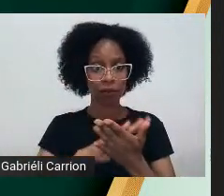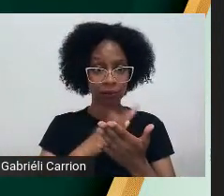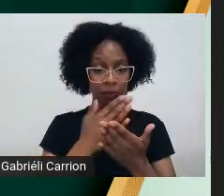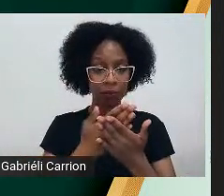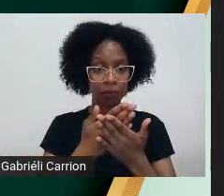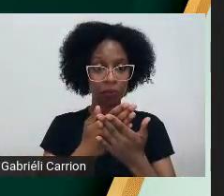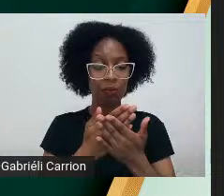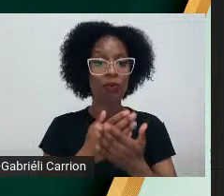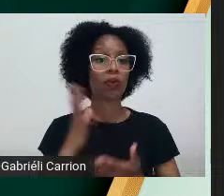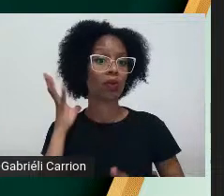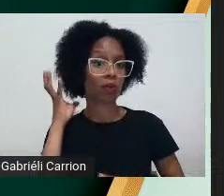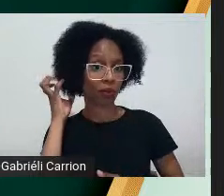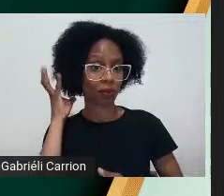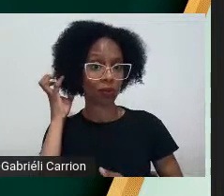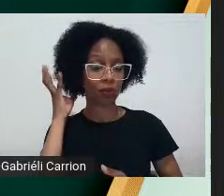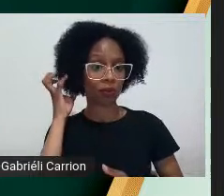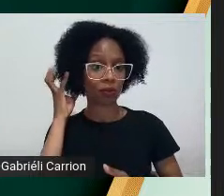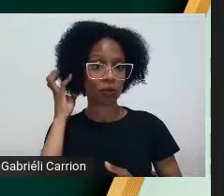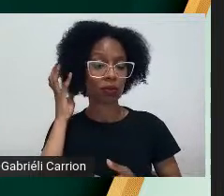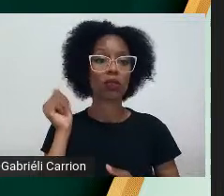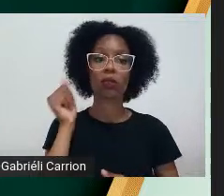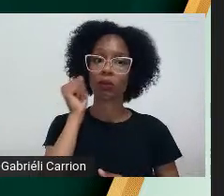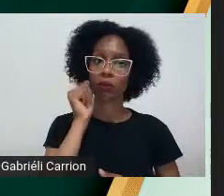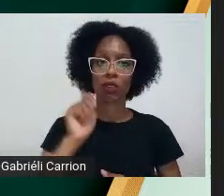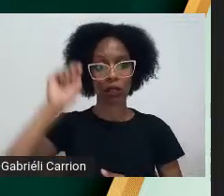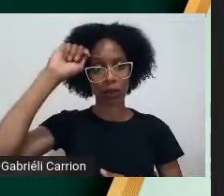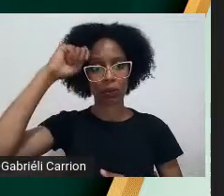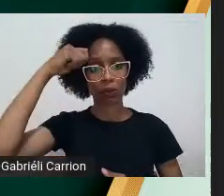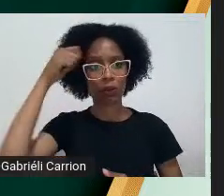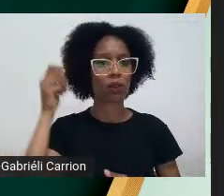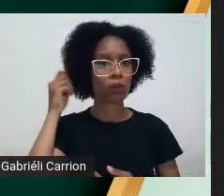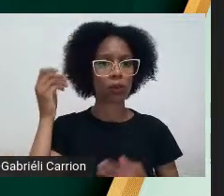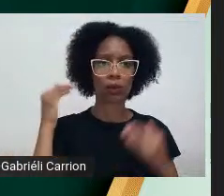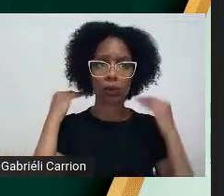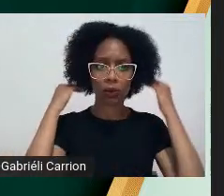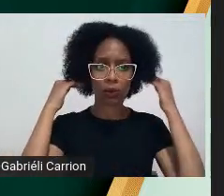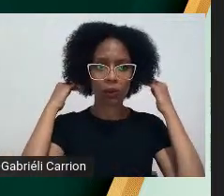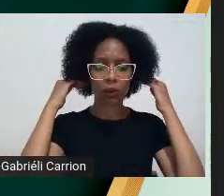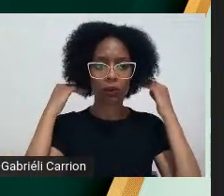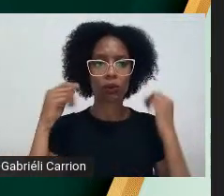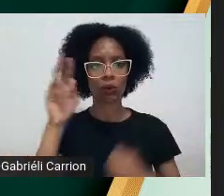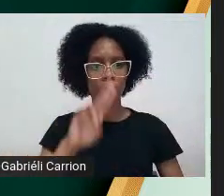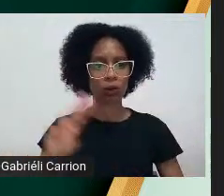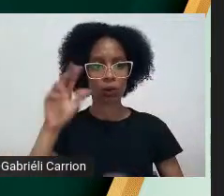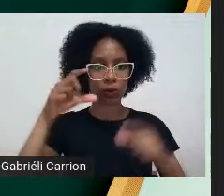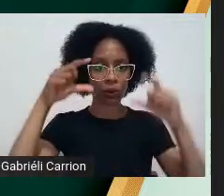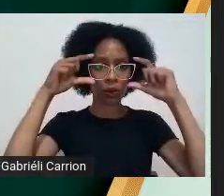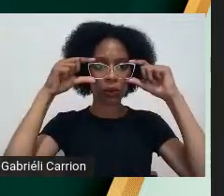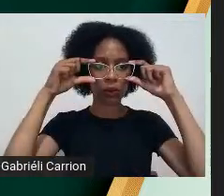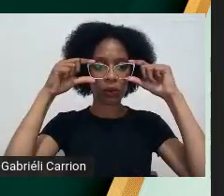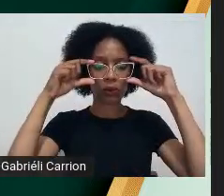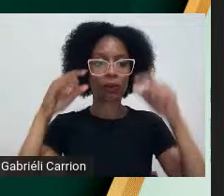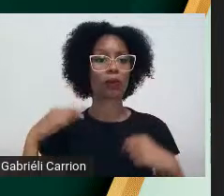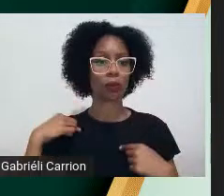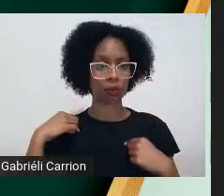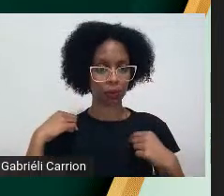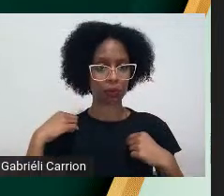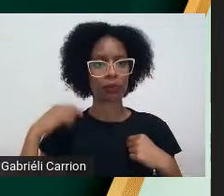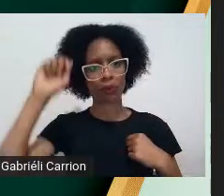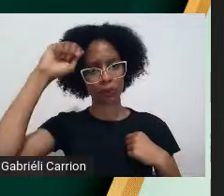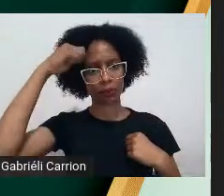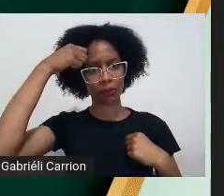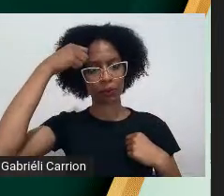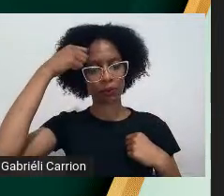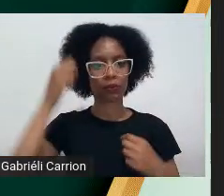Libras, Gabriele Carrion, mulher negra, cabelo escuro, usando óculos de grau e blusa preta. a